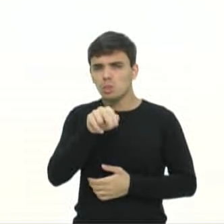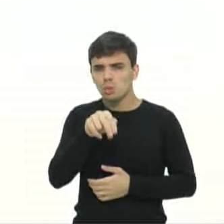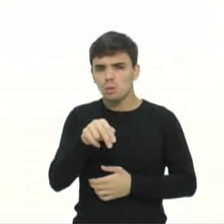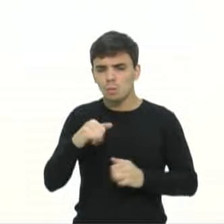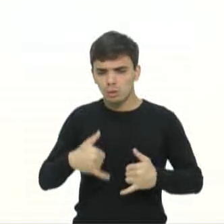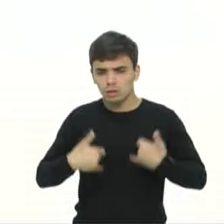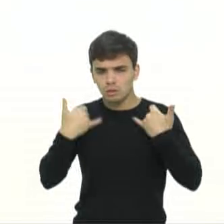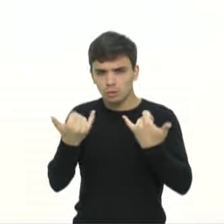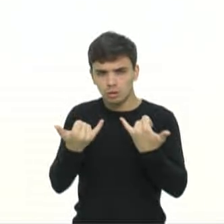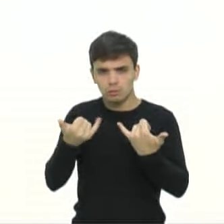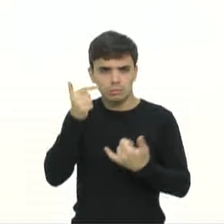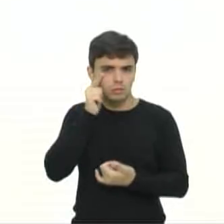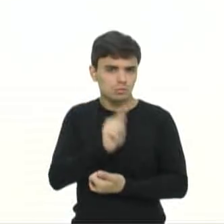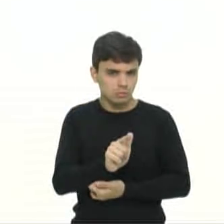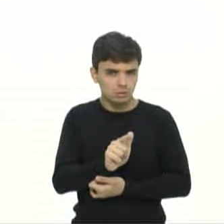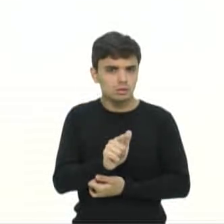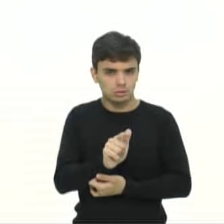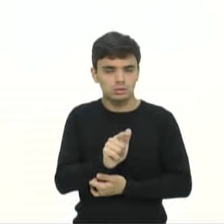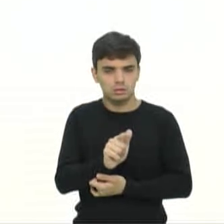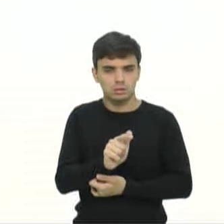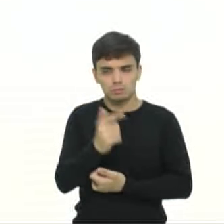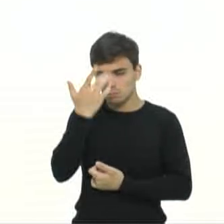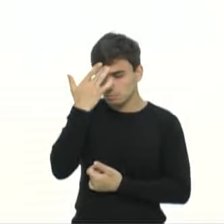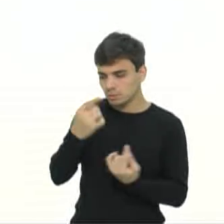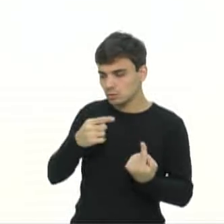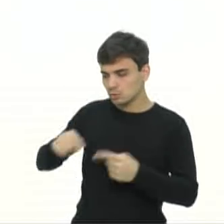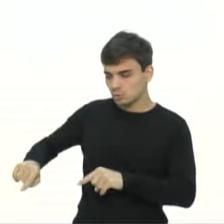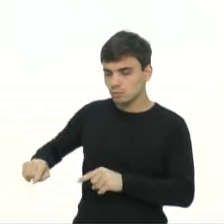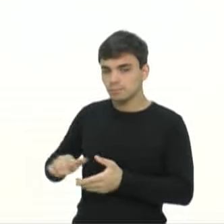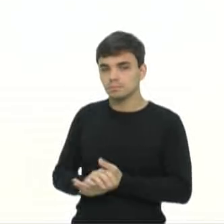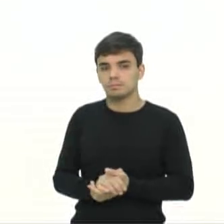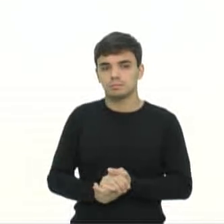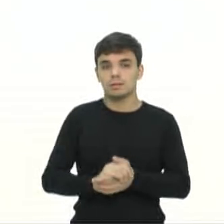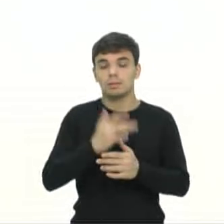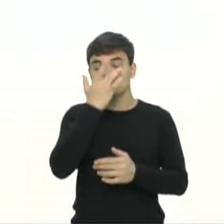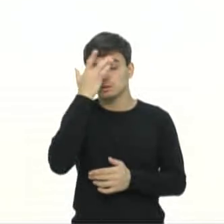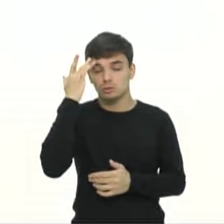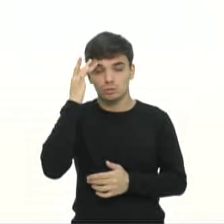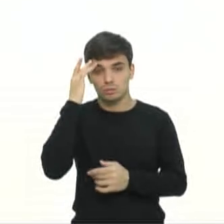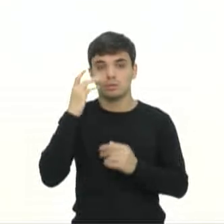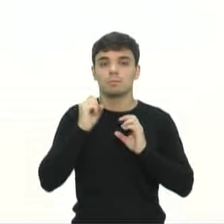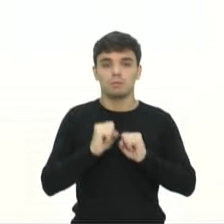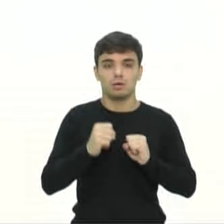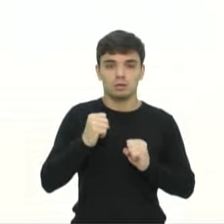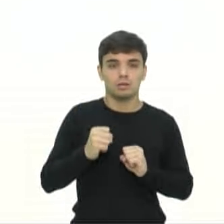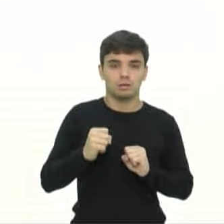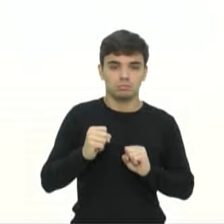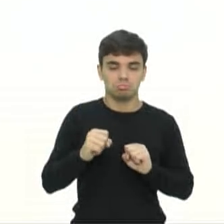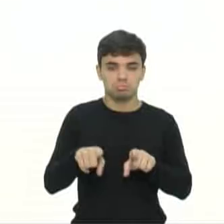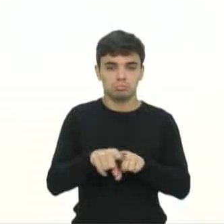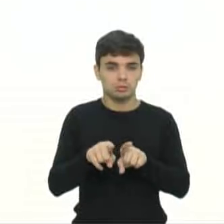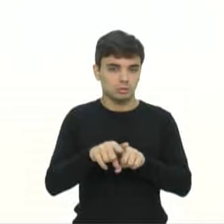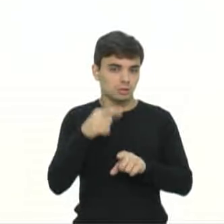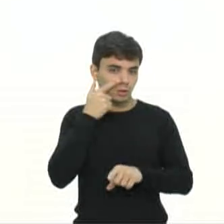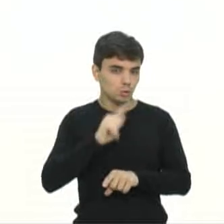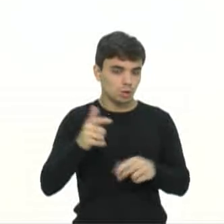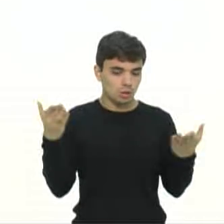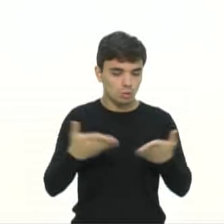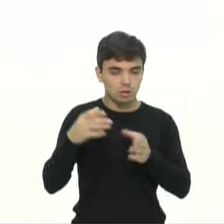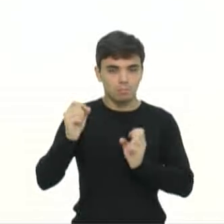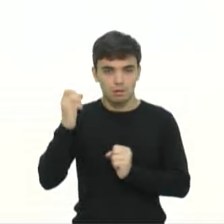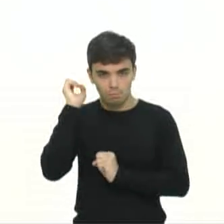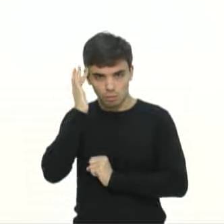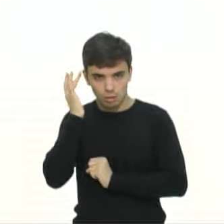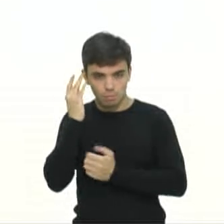haver vencido um adversário. Aquele que vencestes hoje poderá derrotar-te amanhã. A